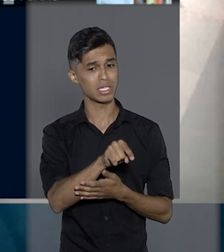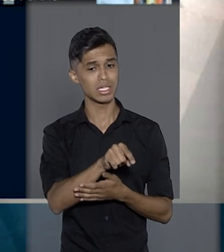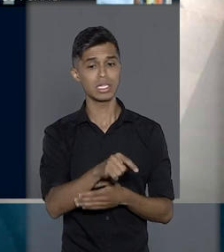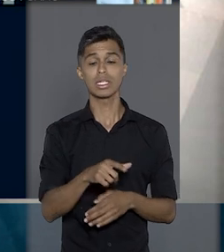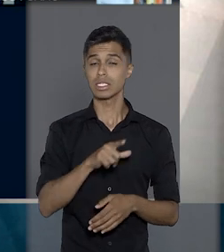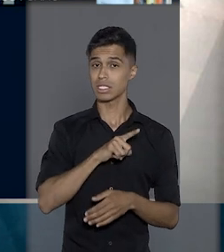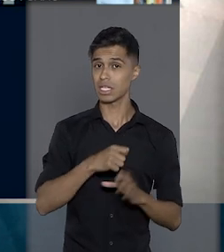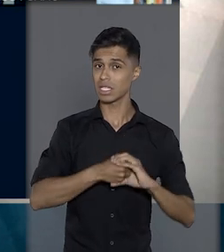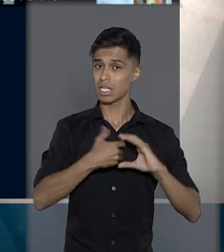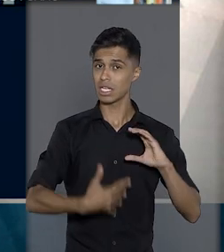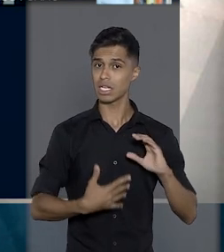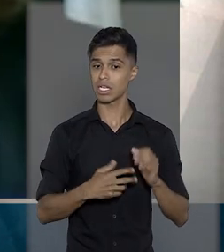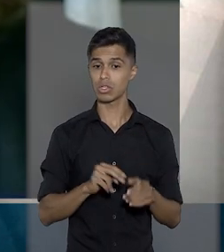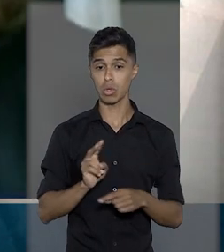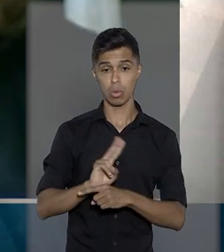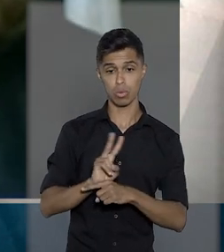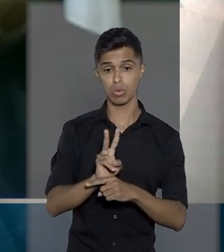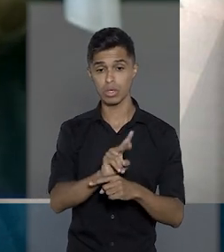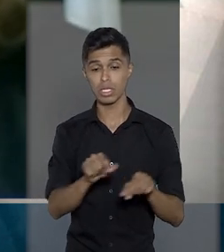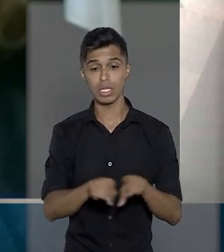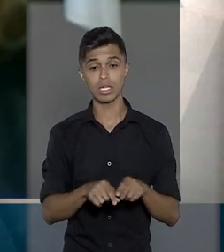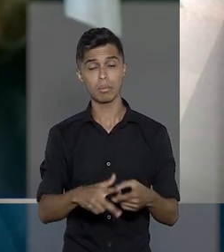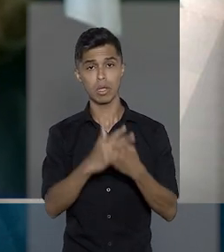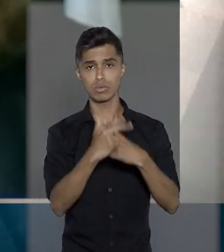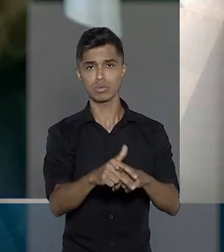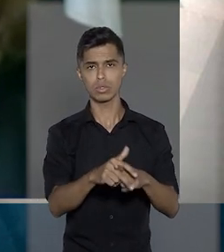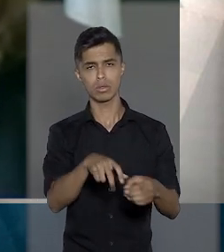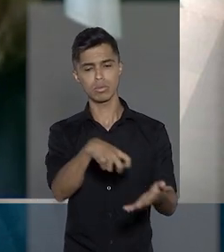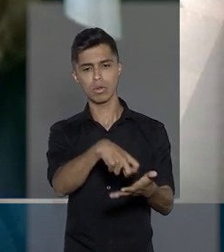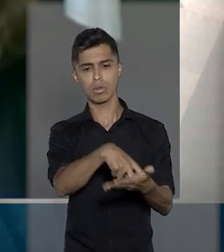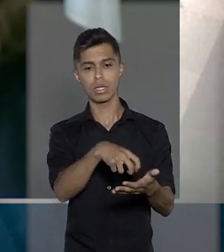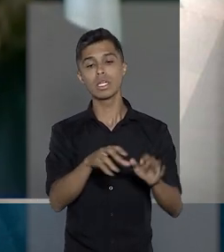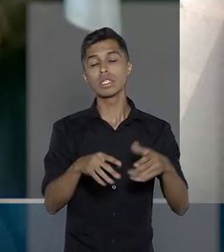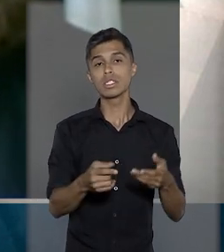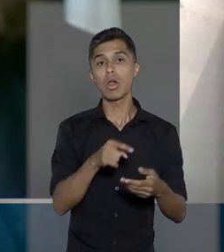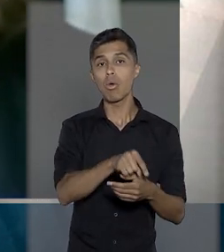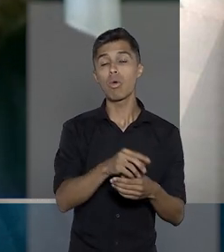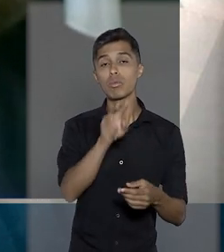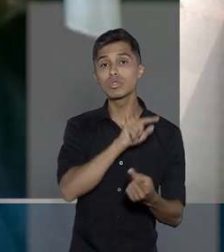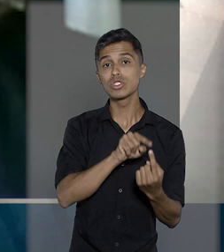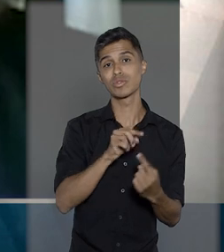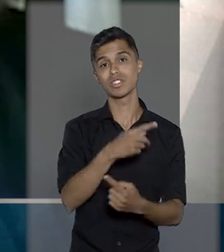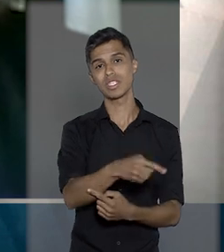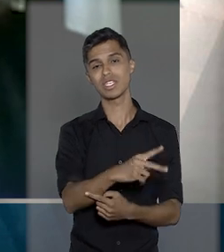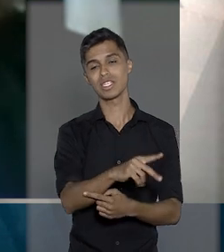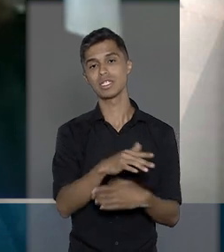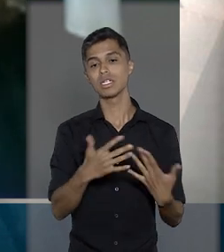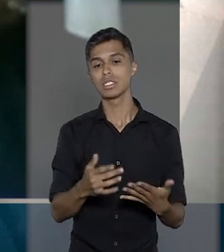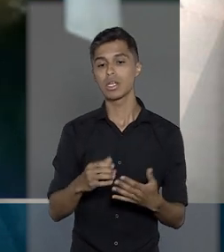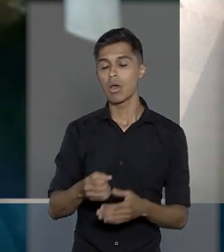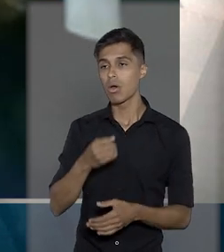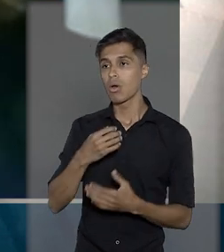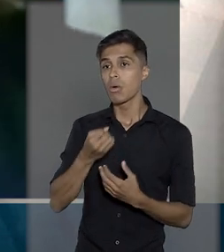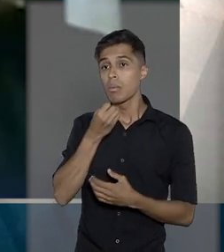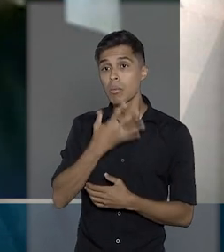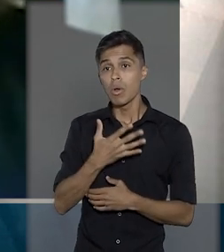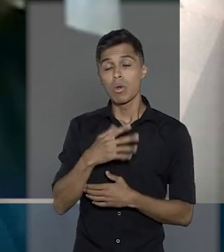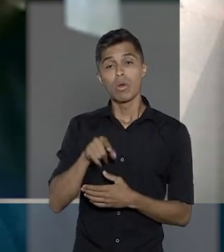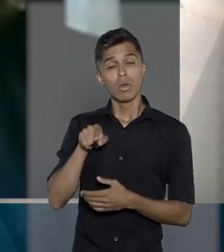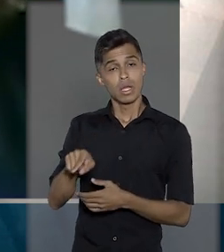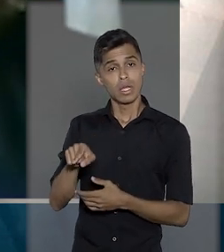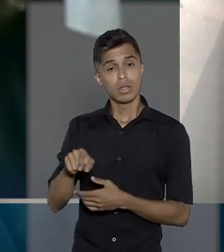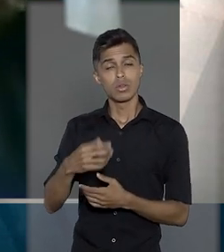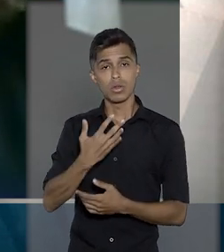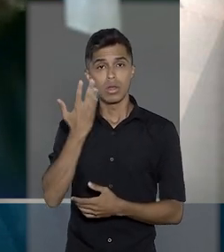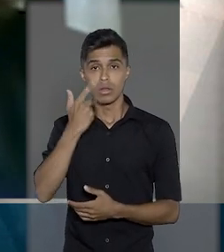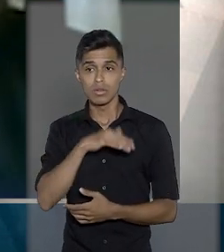possui caráter preventivo coercitivo e disciplinador a fim de que para o bem dos filhos as condutas censuradas